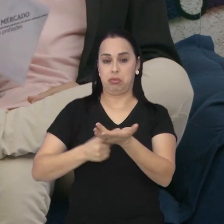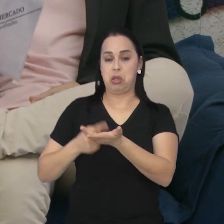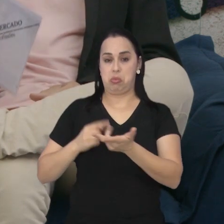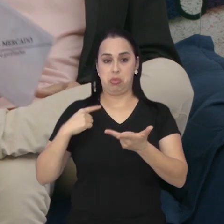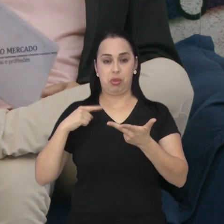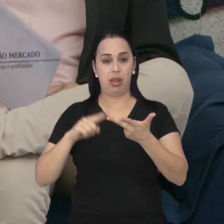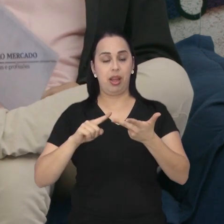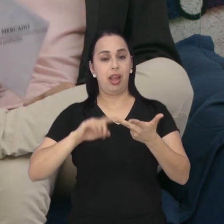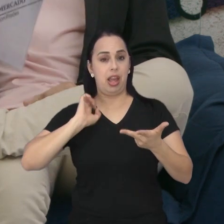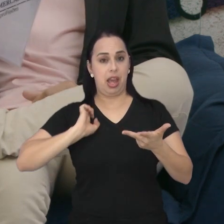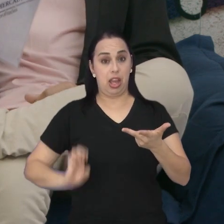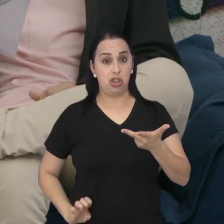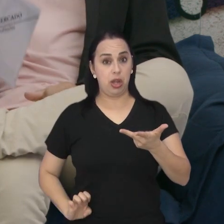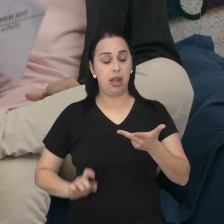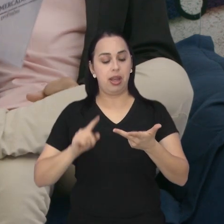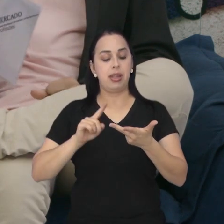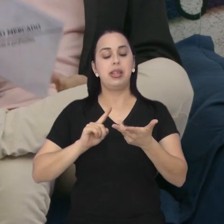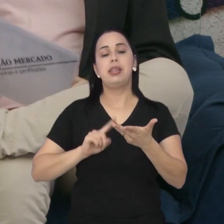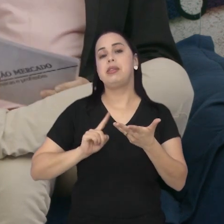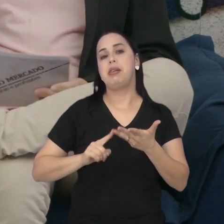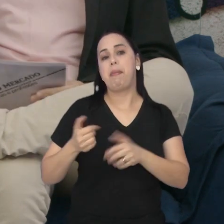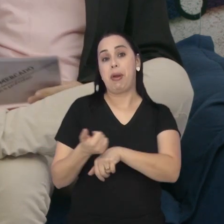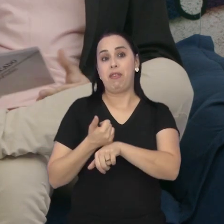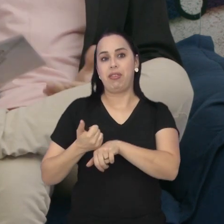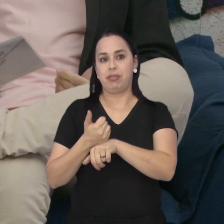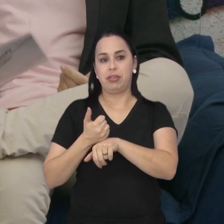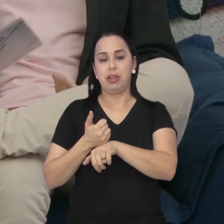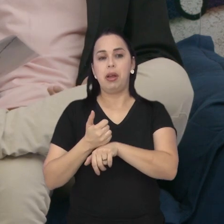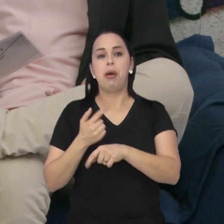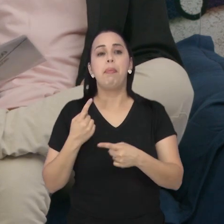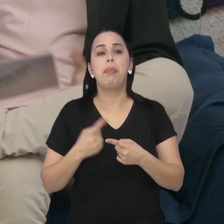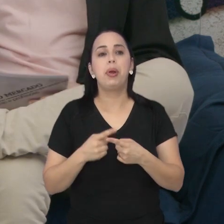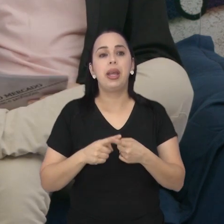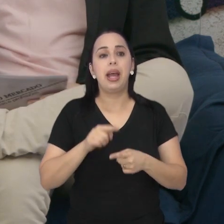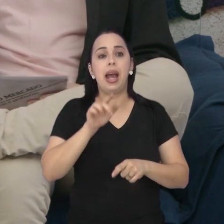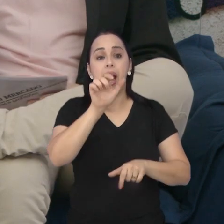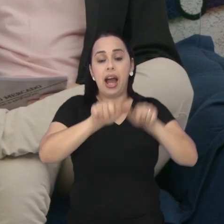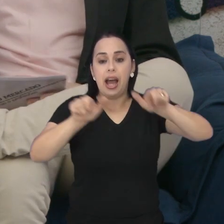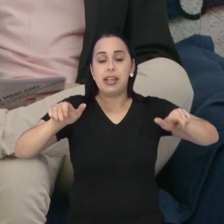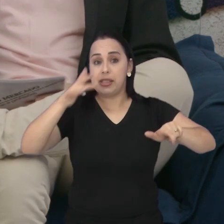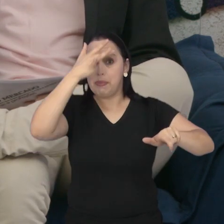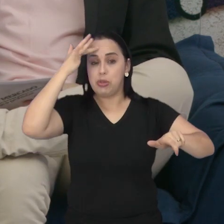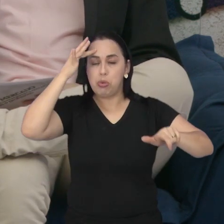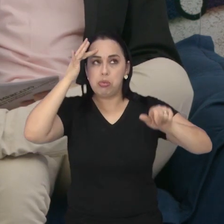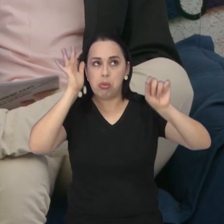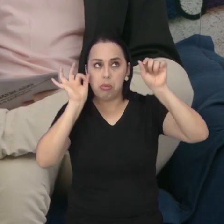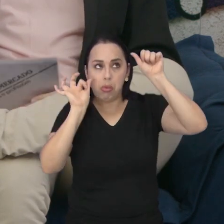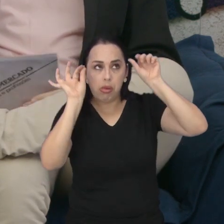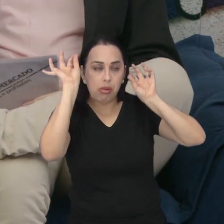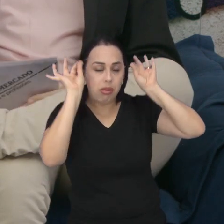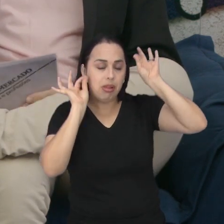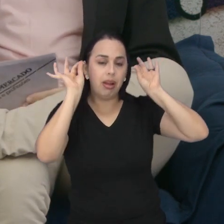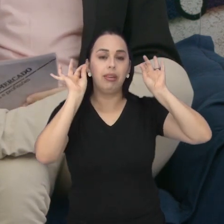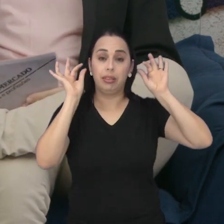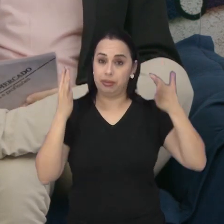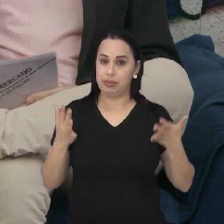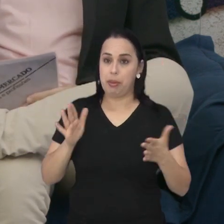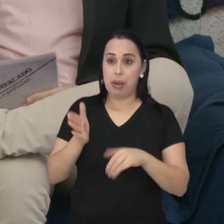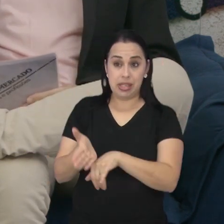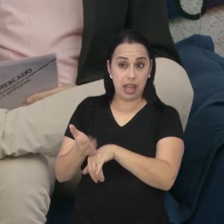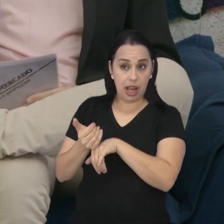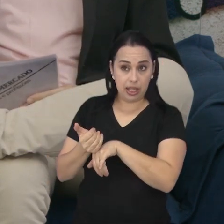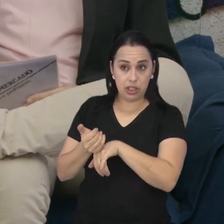e profissionalismo, porque lida diretamente com a aparência das pessoas. É isso aí, Samuel. Mas antes da